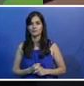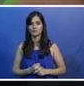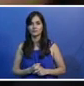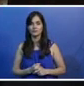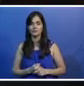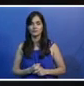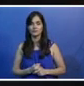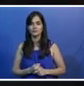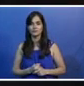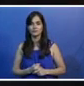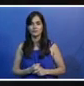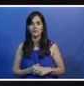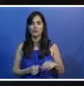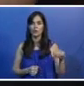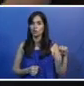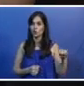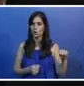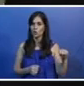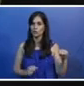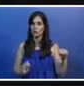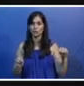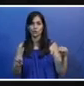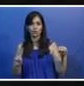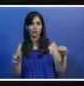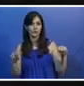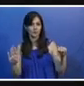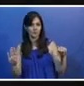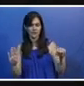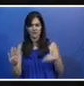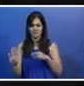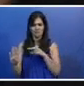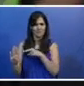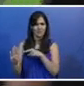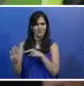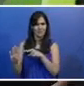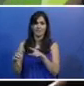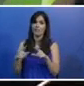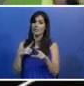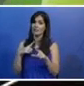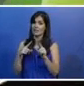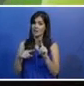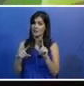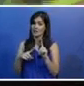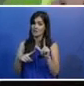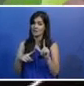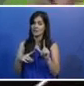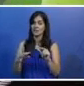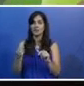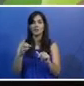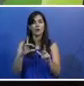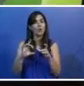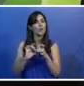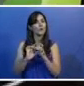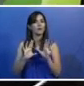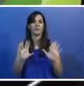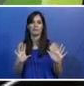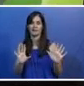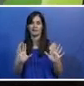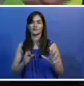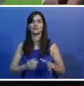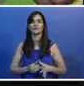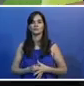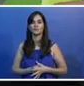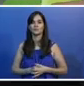ok? 9 e 2b. Termos independentes só podem ser semelhantes